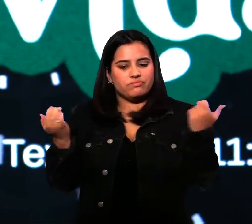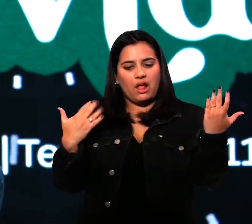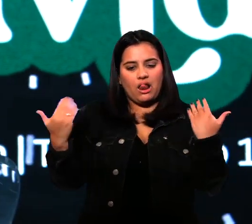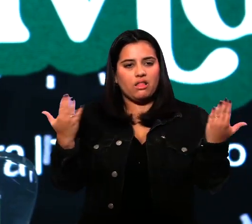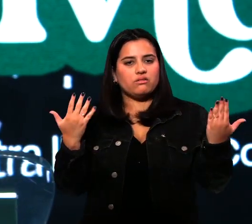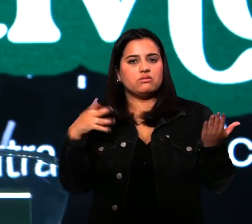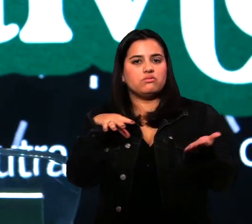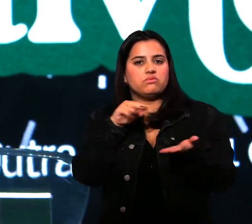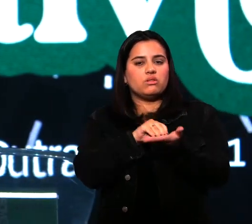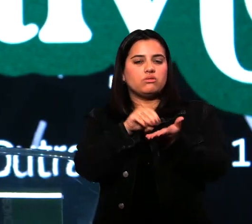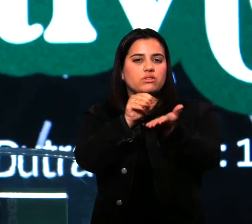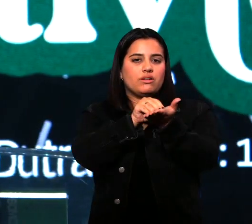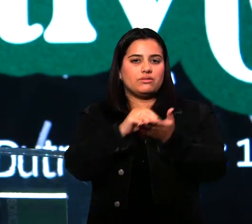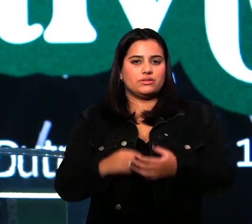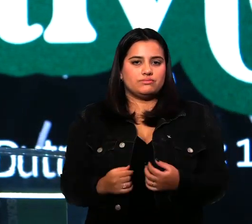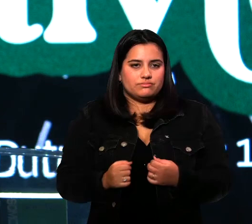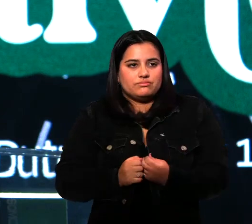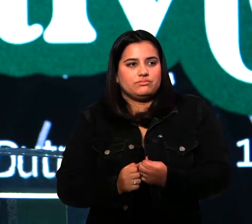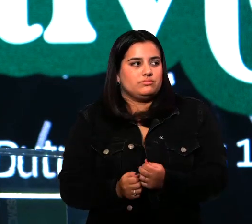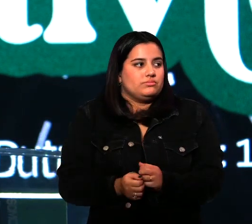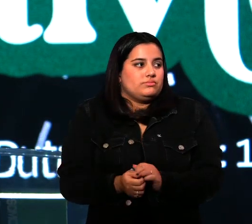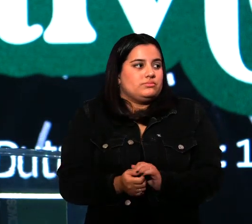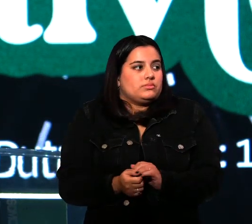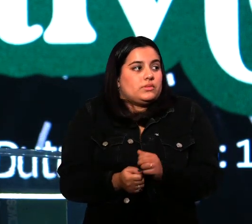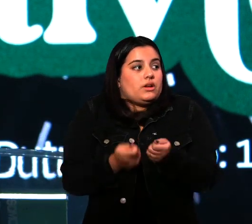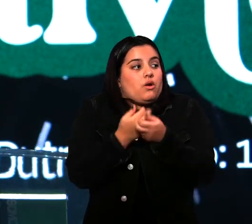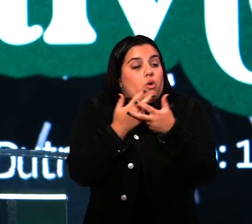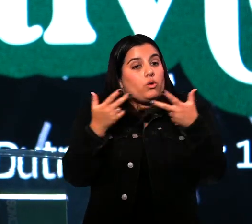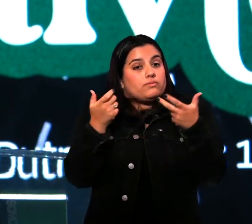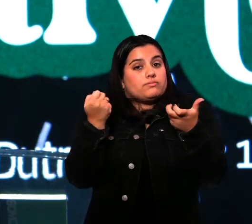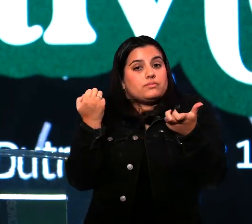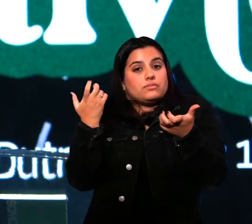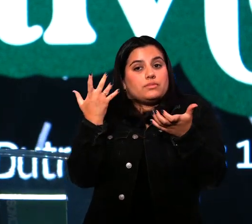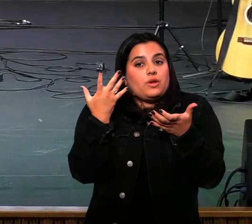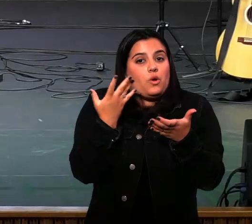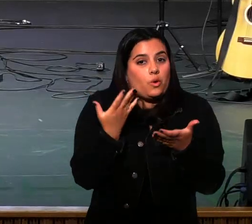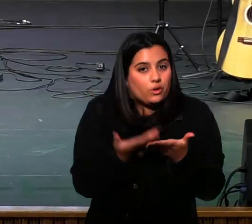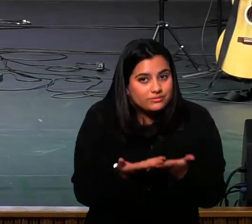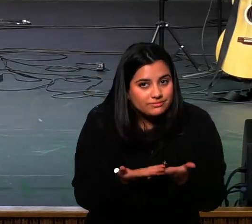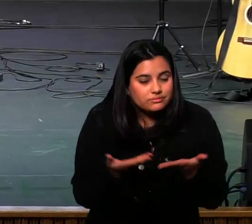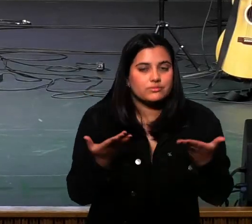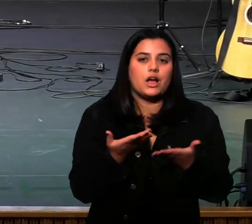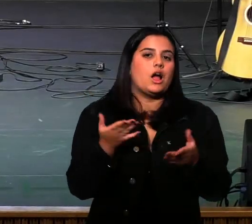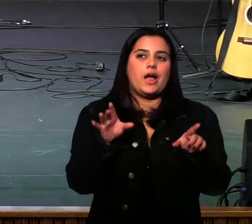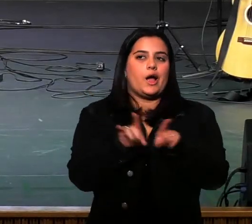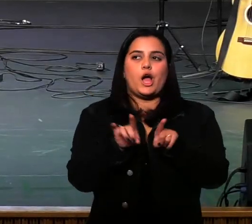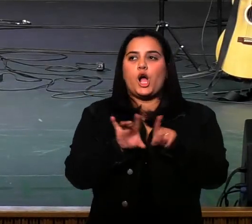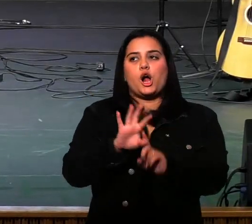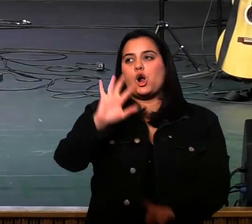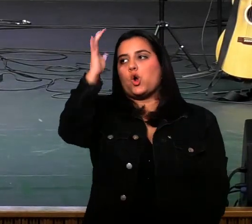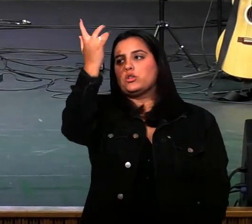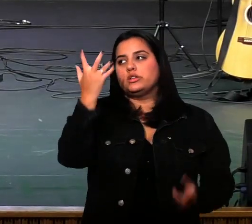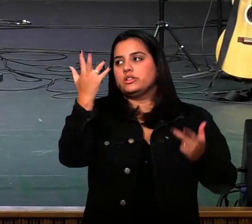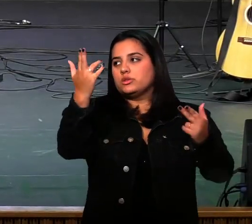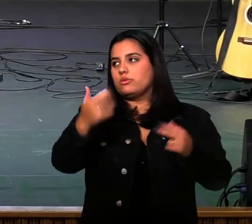negócio difícil. Coisas que não acontecem nos nossos dias. Pausa sarcástica, é claro.